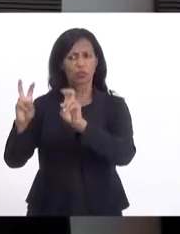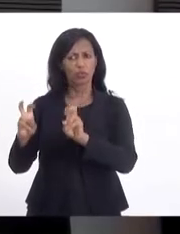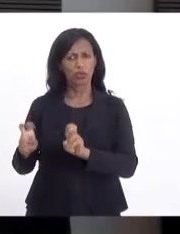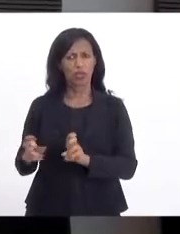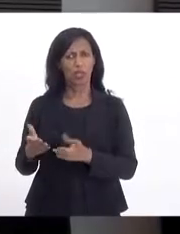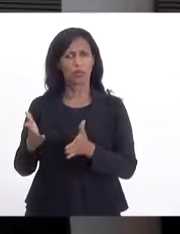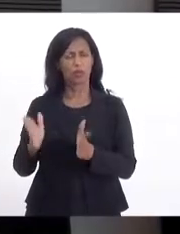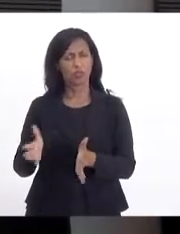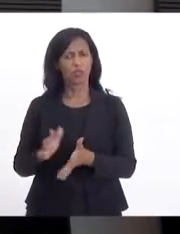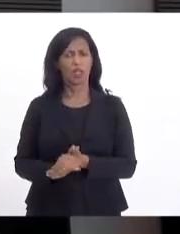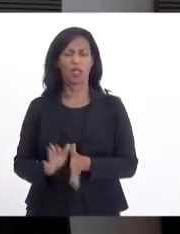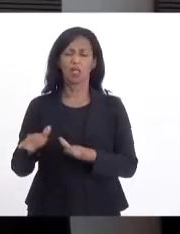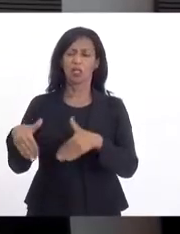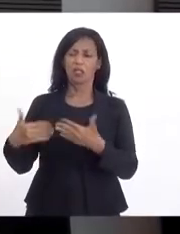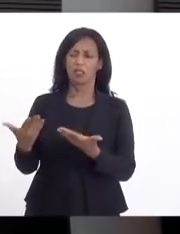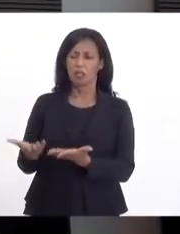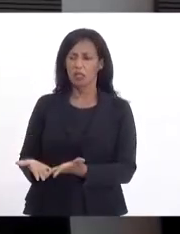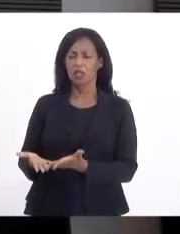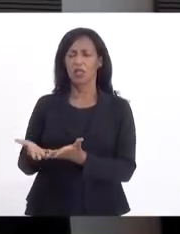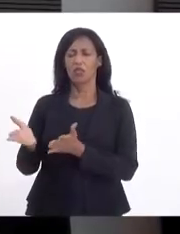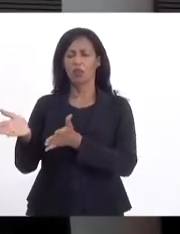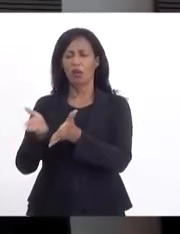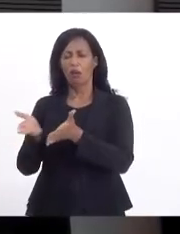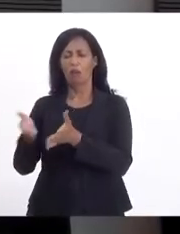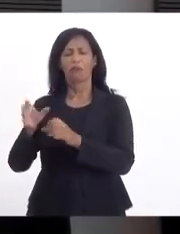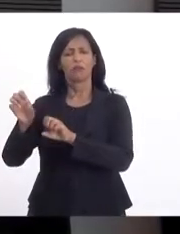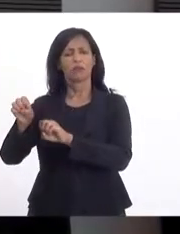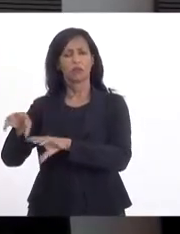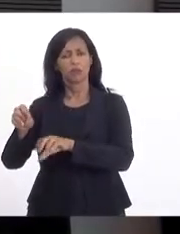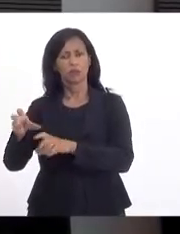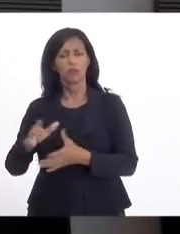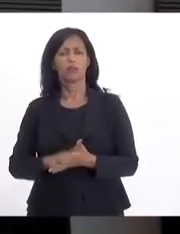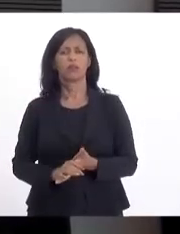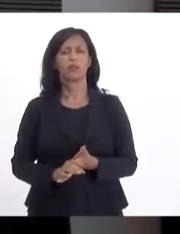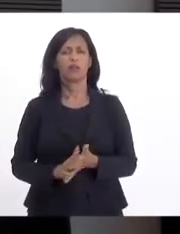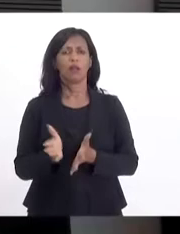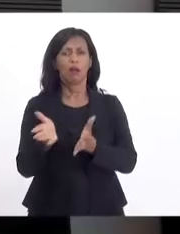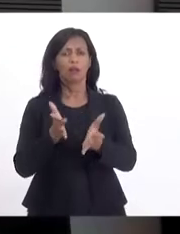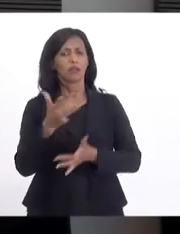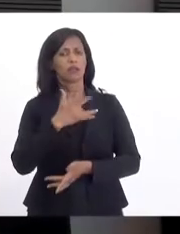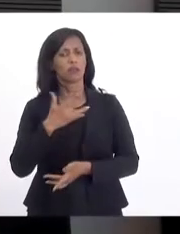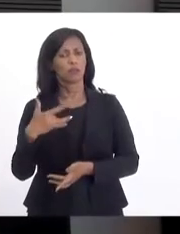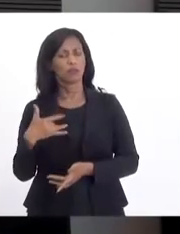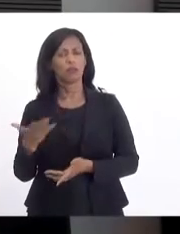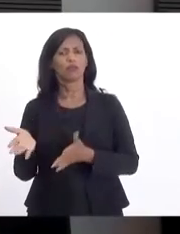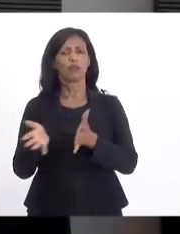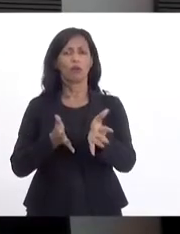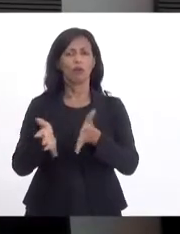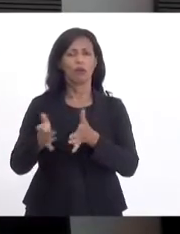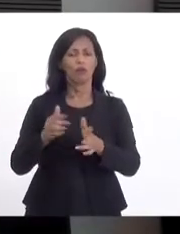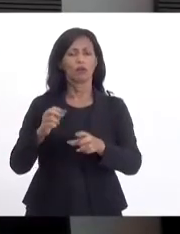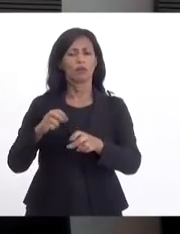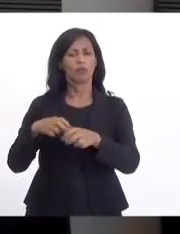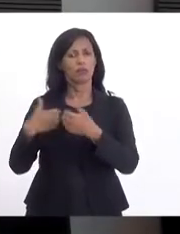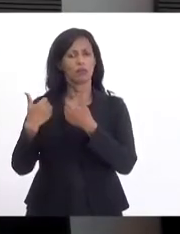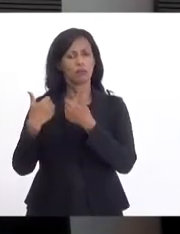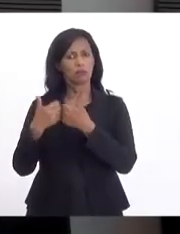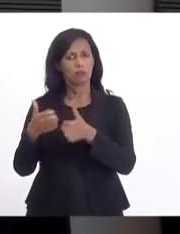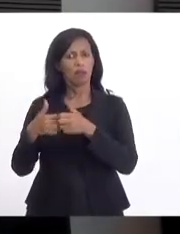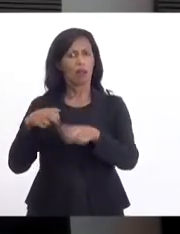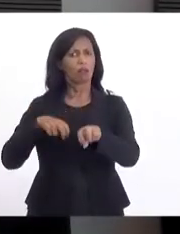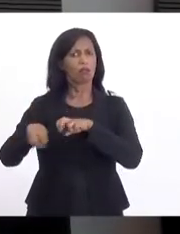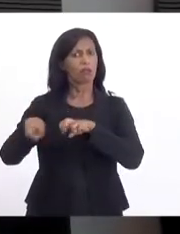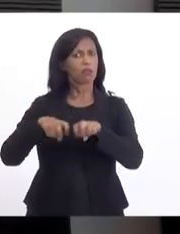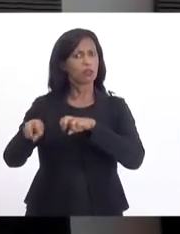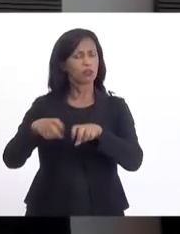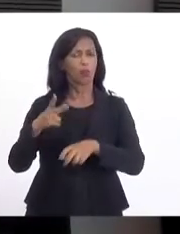colocados, seja com relação ao acesso à educação, com acesso à saúde, com acesso ao transporte. Quando a gente está falando de